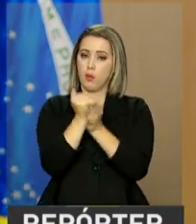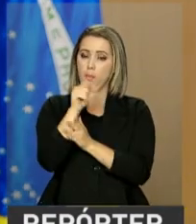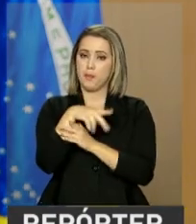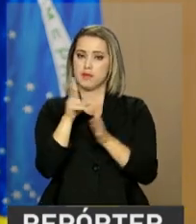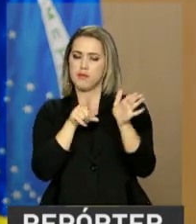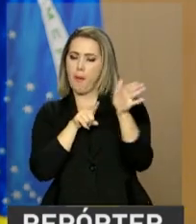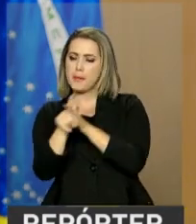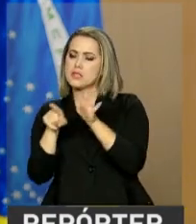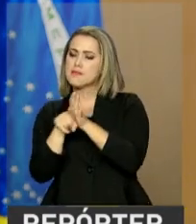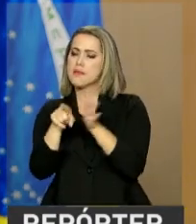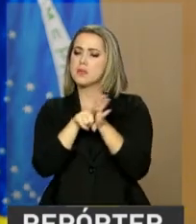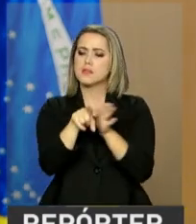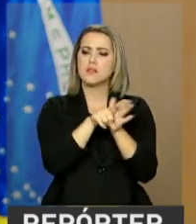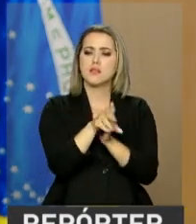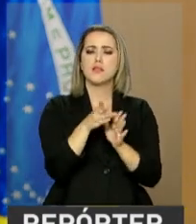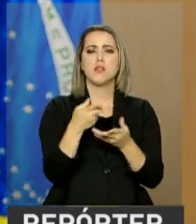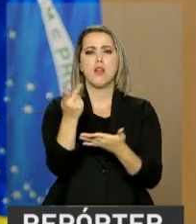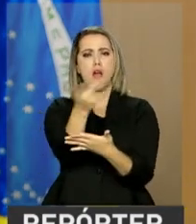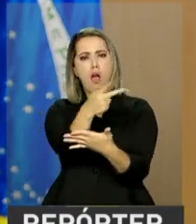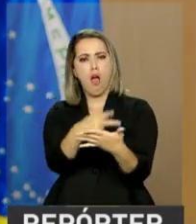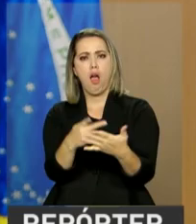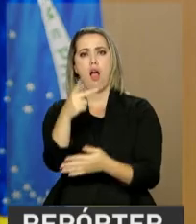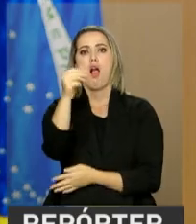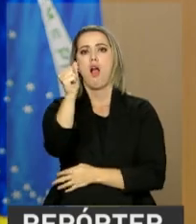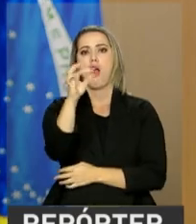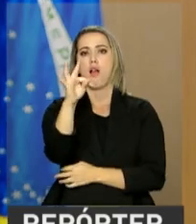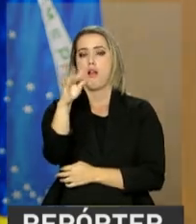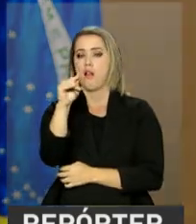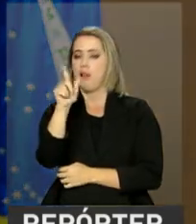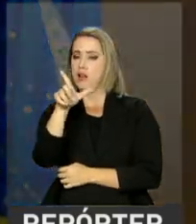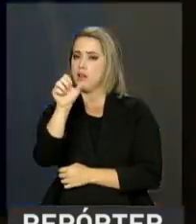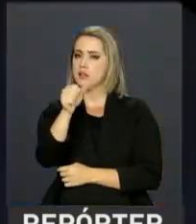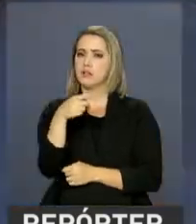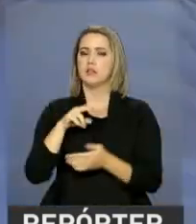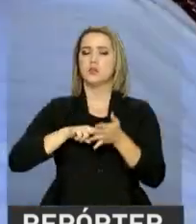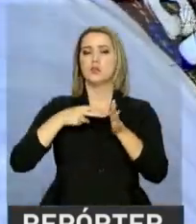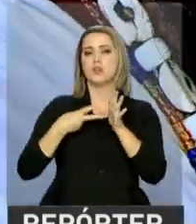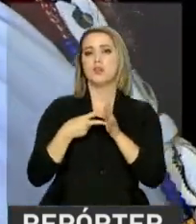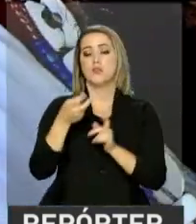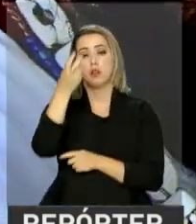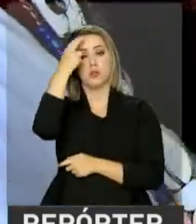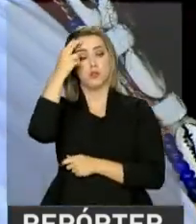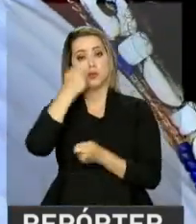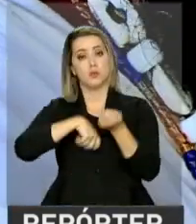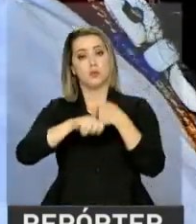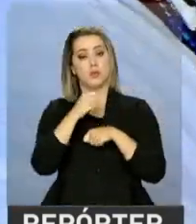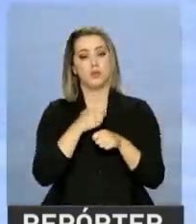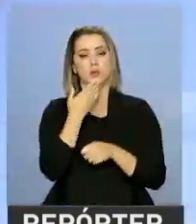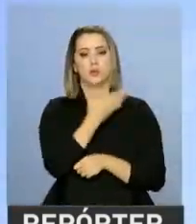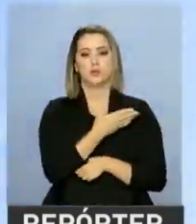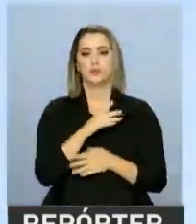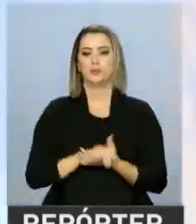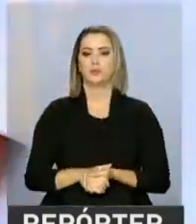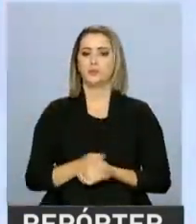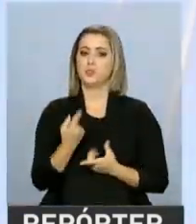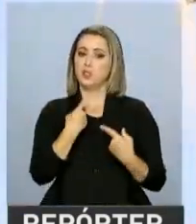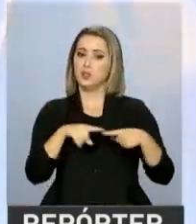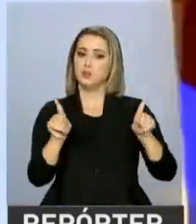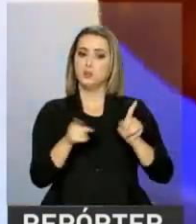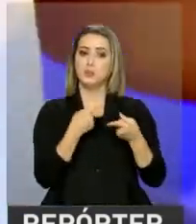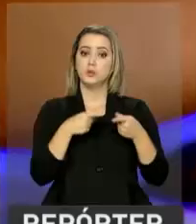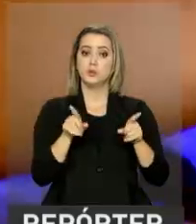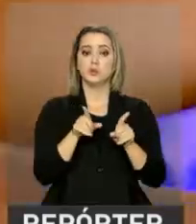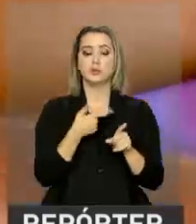atlas, do que significa a cultura na economia brasileira. Curioso, músico, luthier.